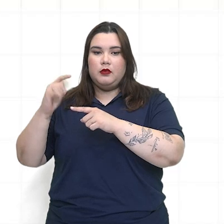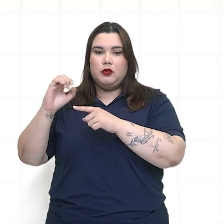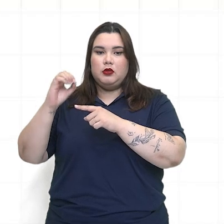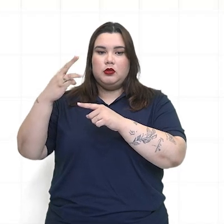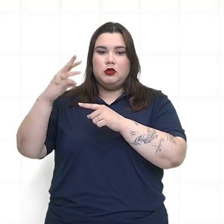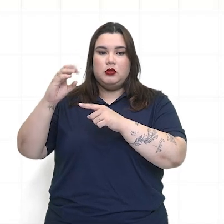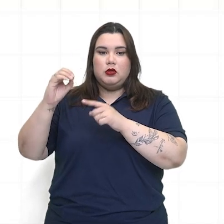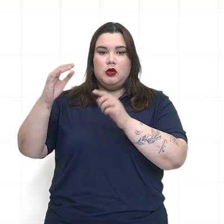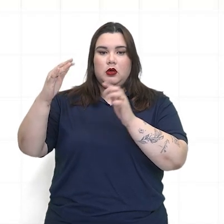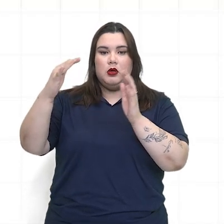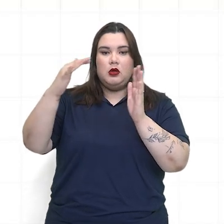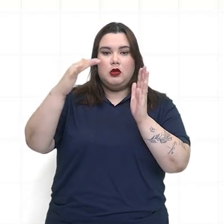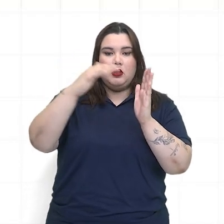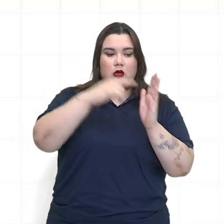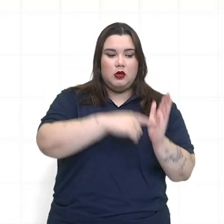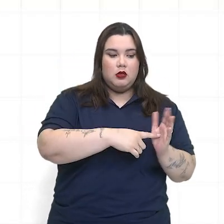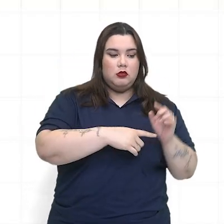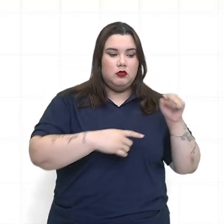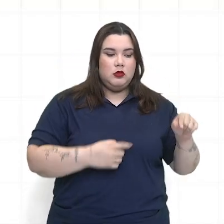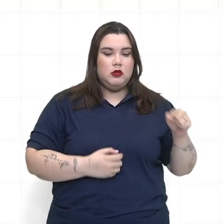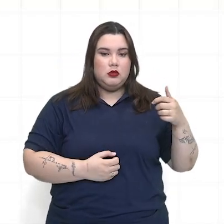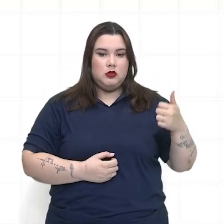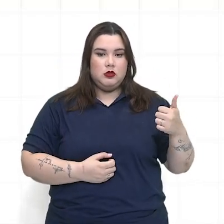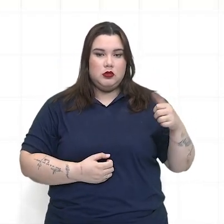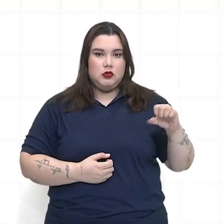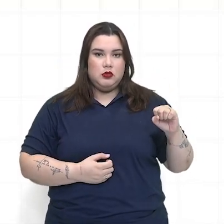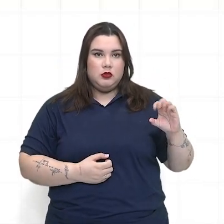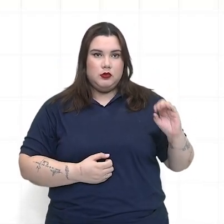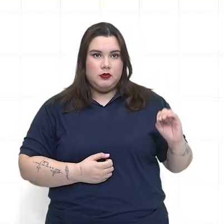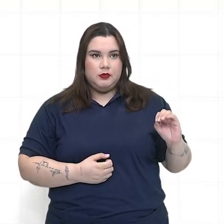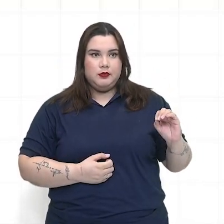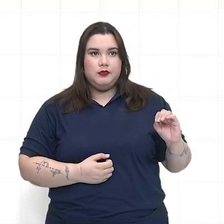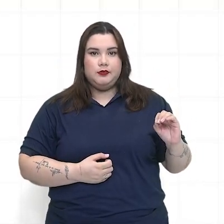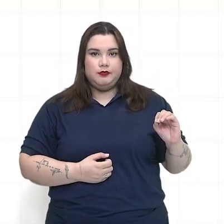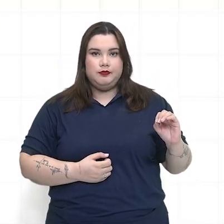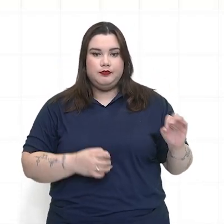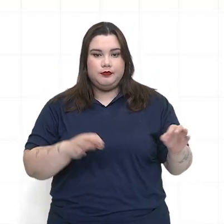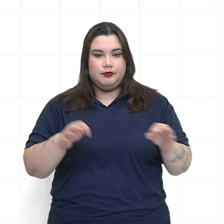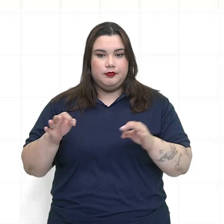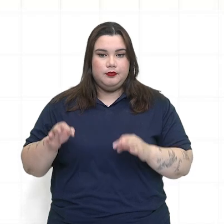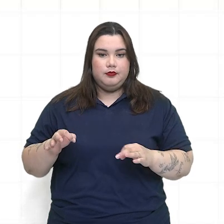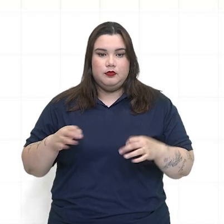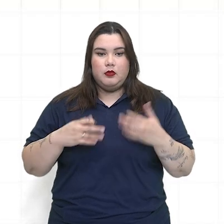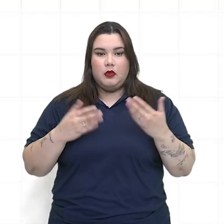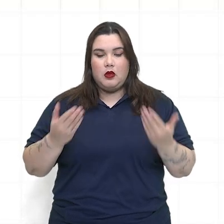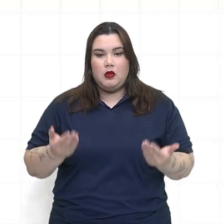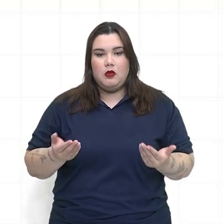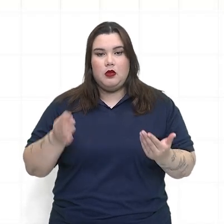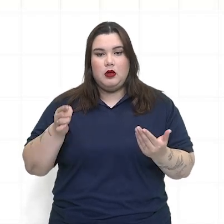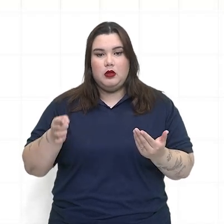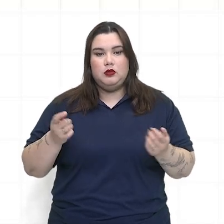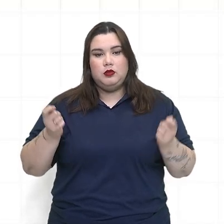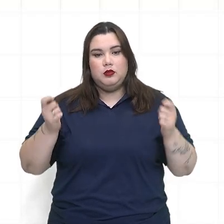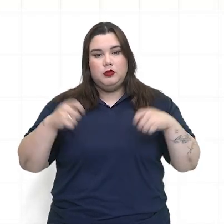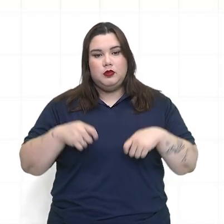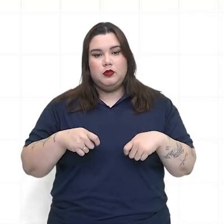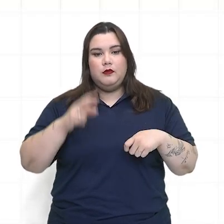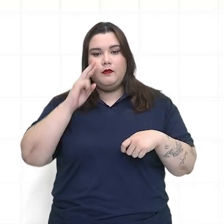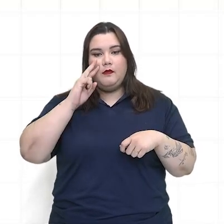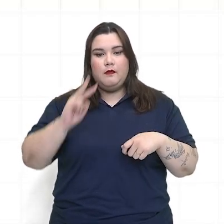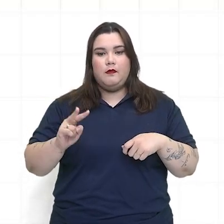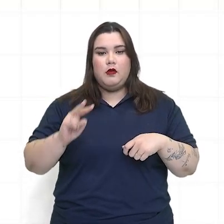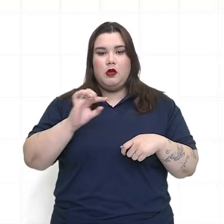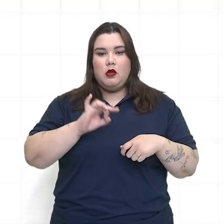20, 30, até chegar aqui no 180. Então, com o transferidor, a gente consegue